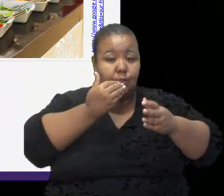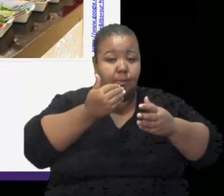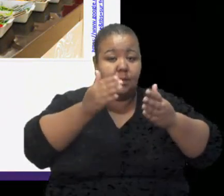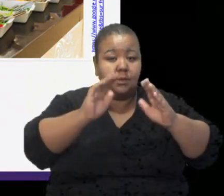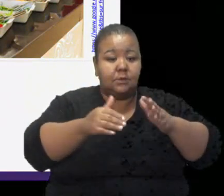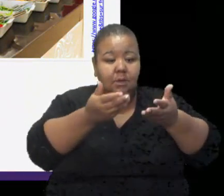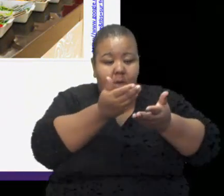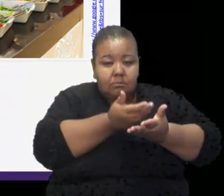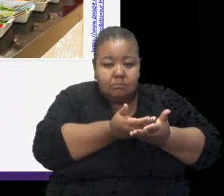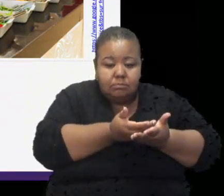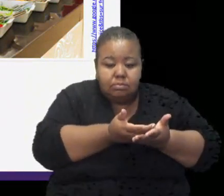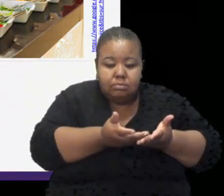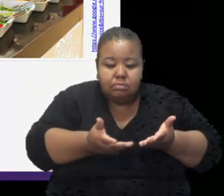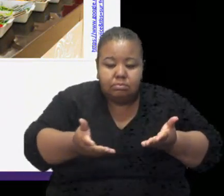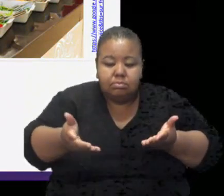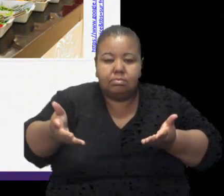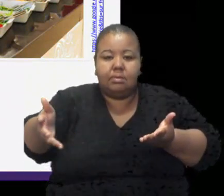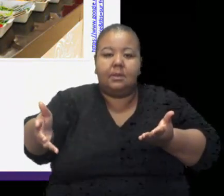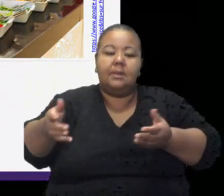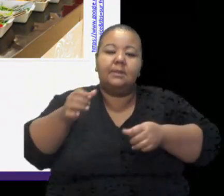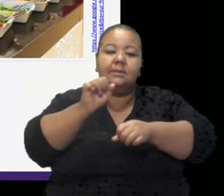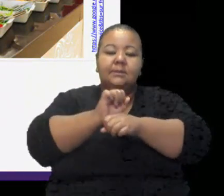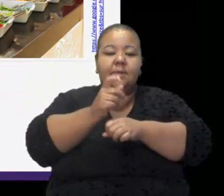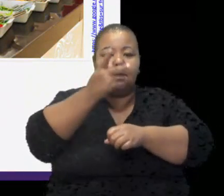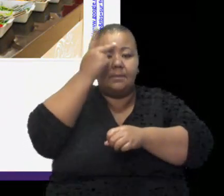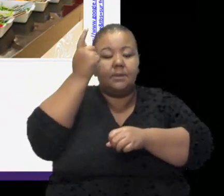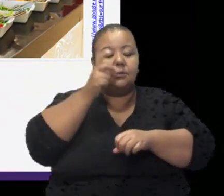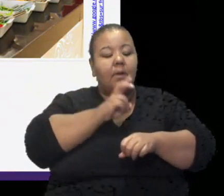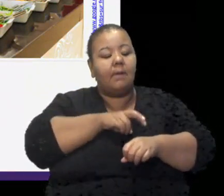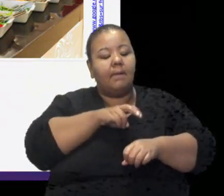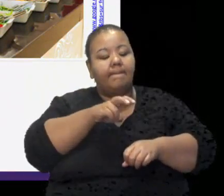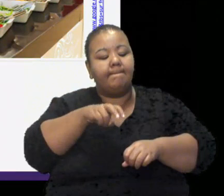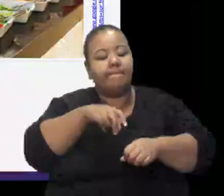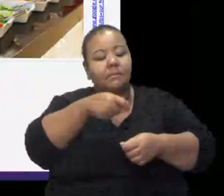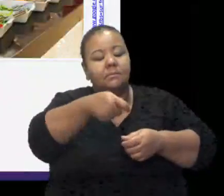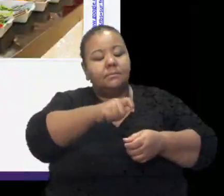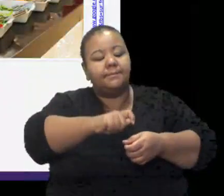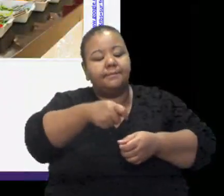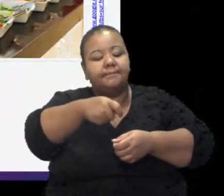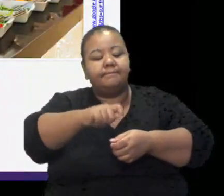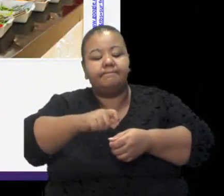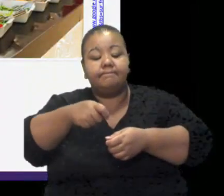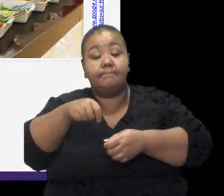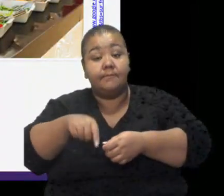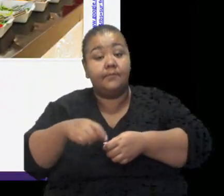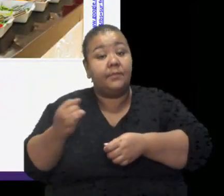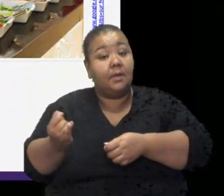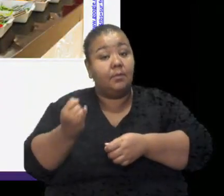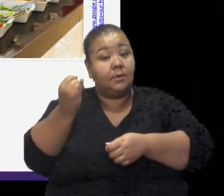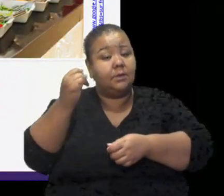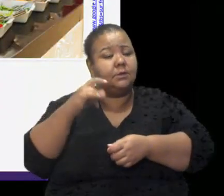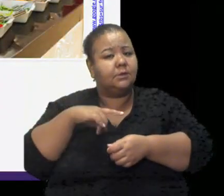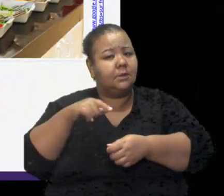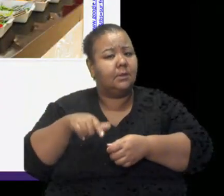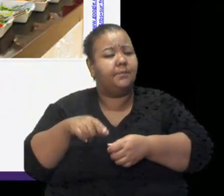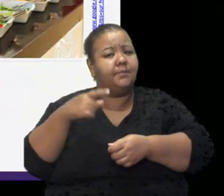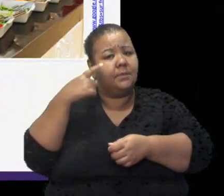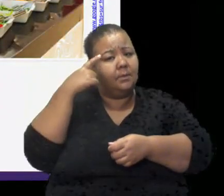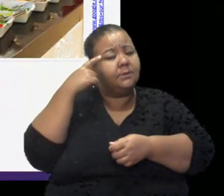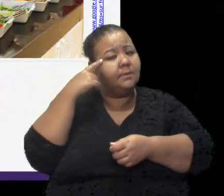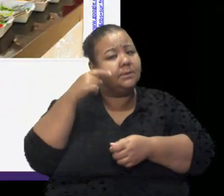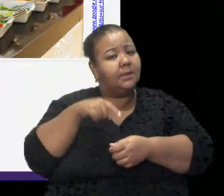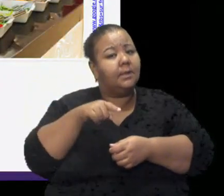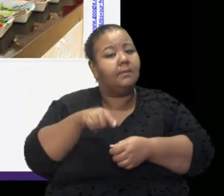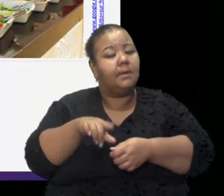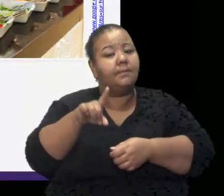operando apenas uma previsão da demanda. E aqui nesse sistema, gente, a demanda é fundamental. Aqui também eu preciso pensar na